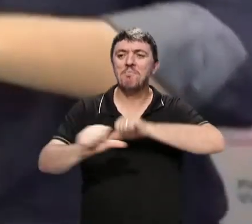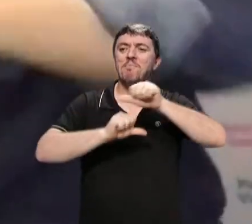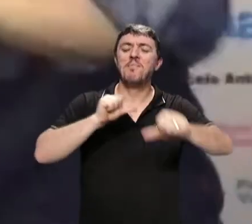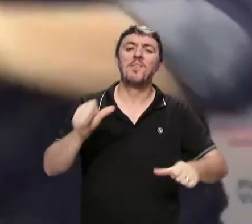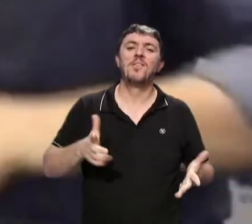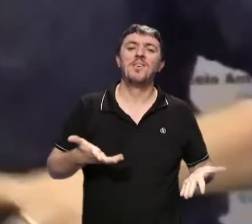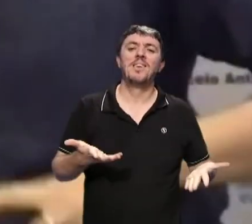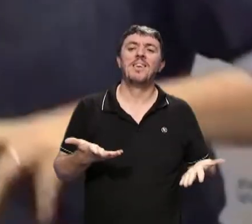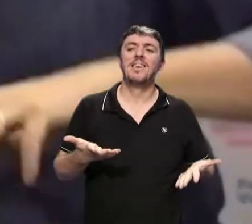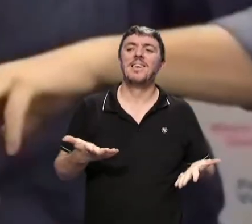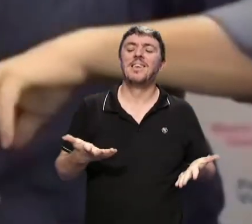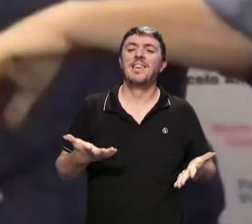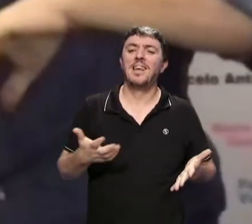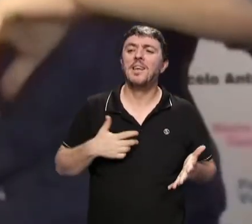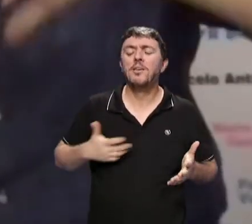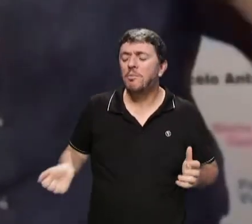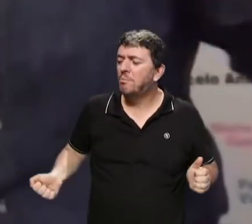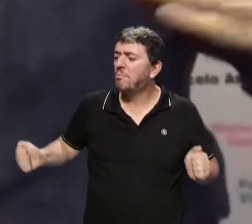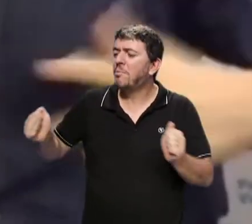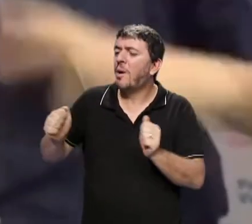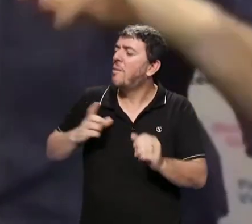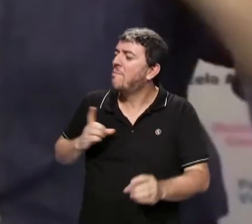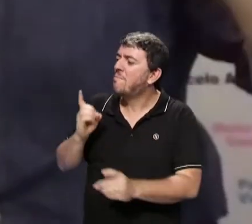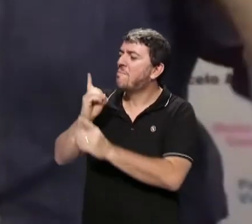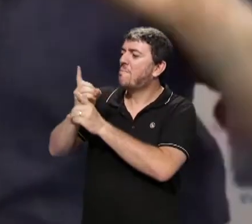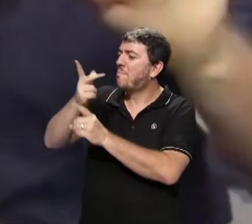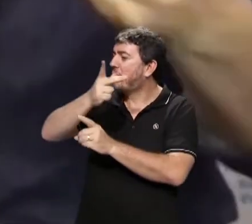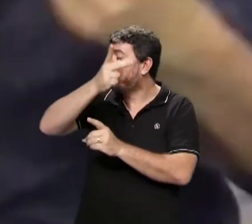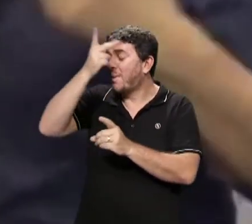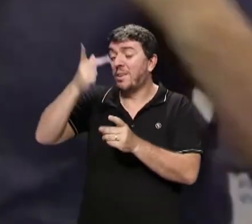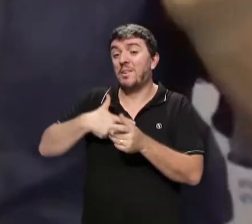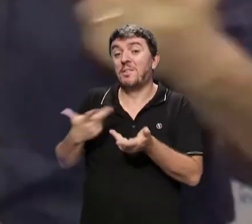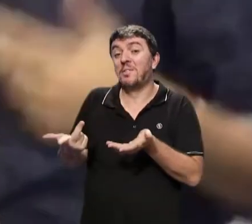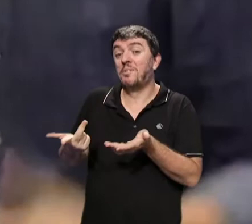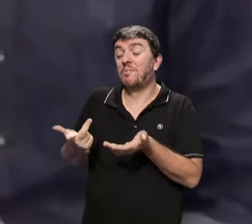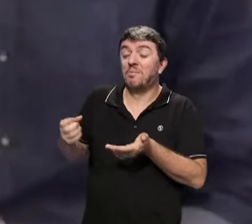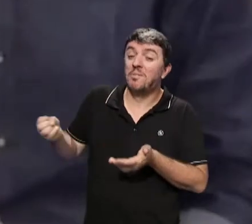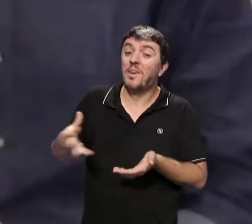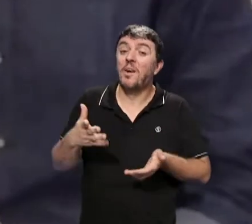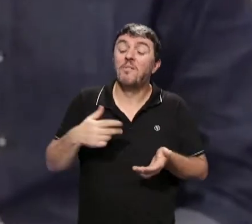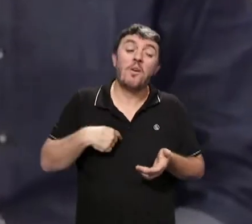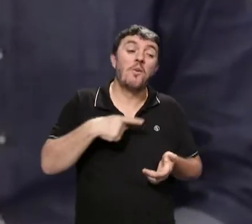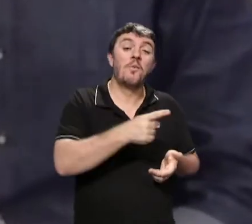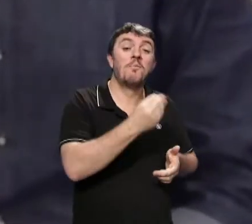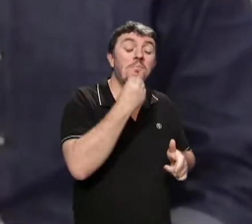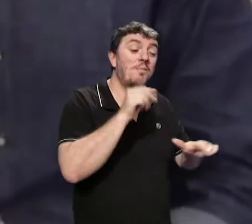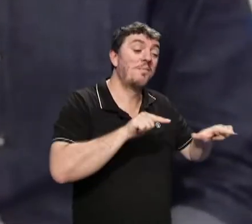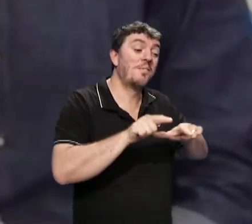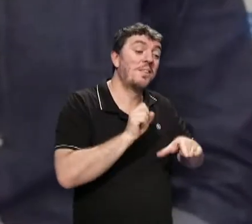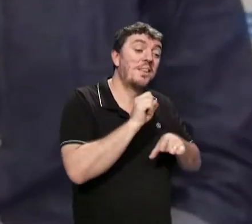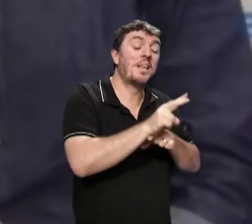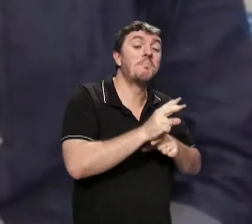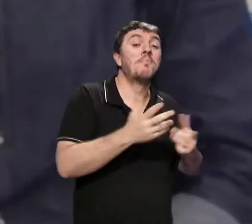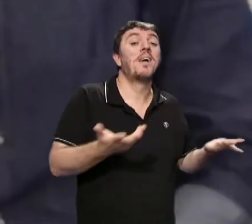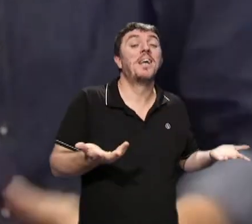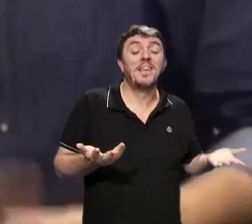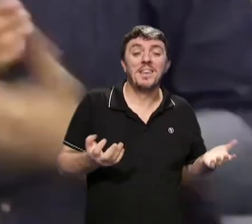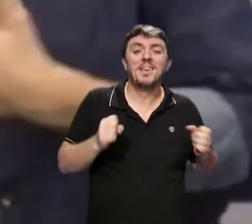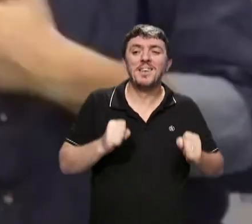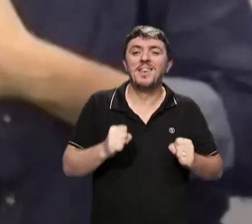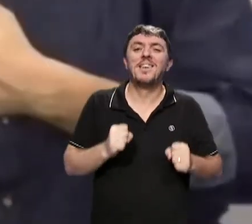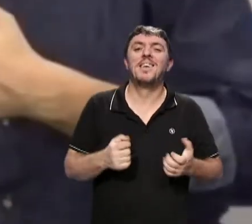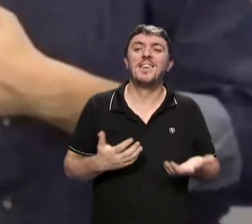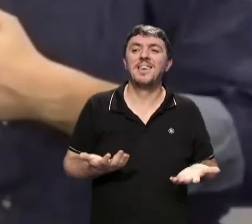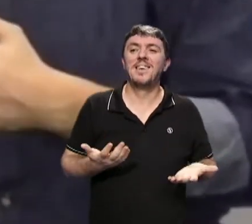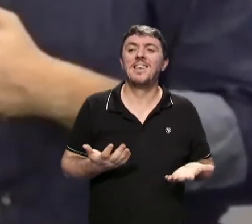pessoa que te leve, você pode encontrar uma oportunidade de trabalho que modifica a sua visão do que você quer. Então eu acho que é isso que o Guilherme